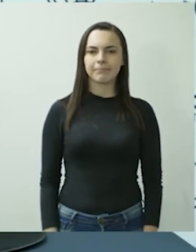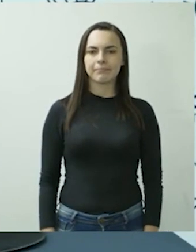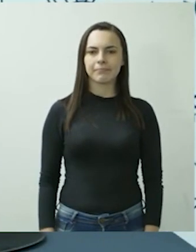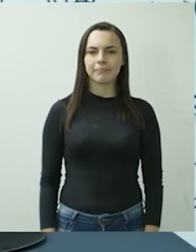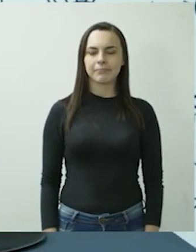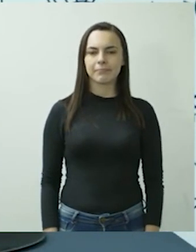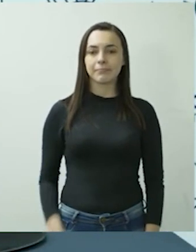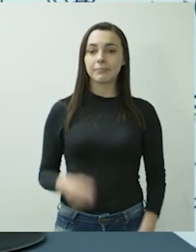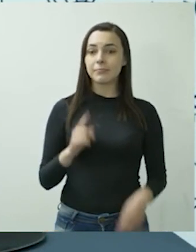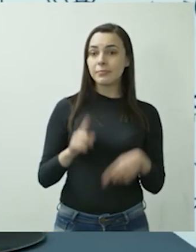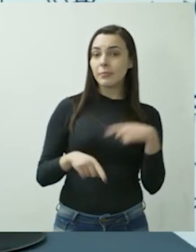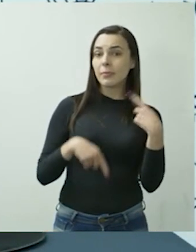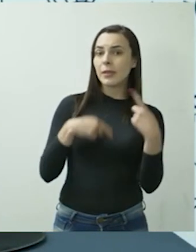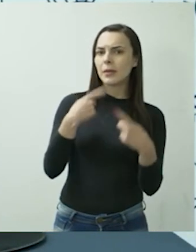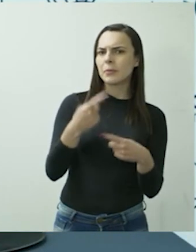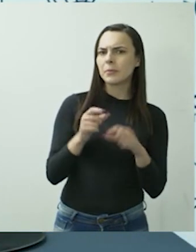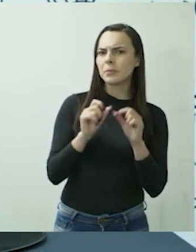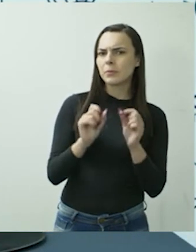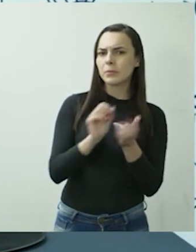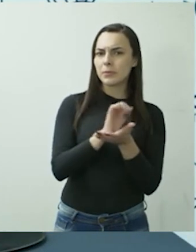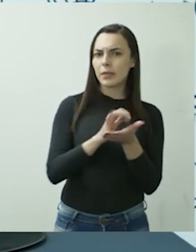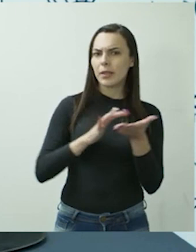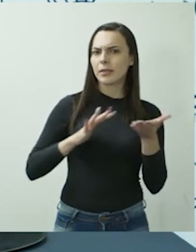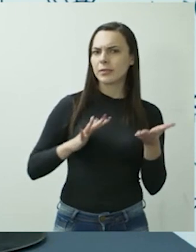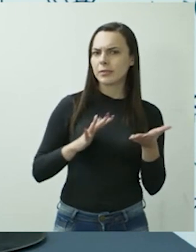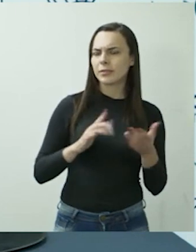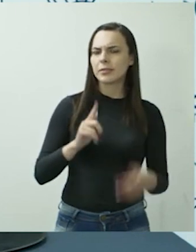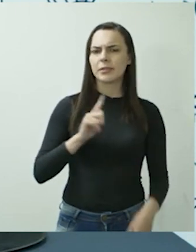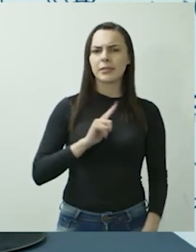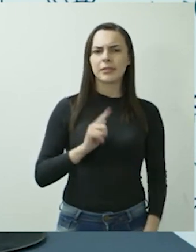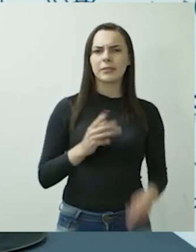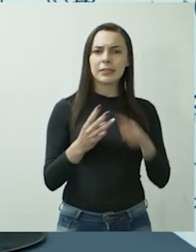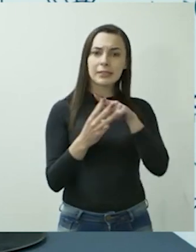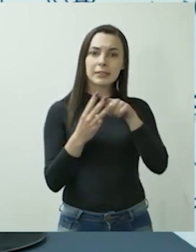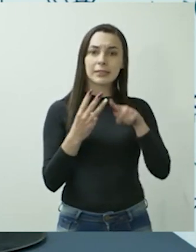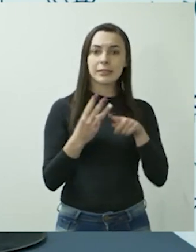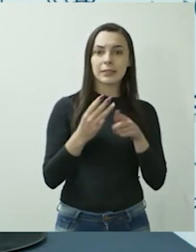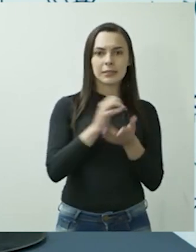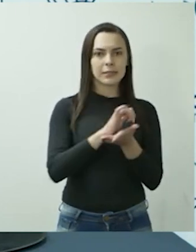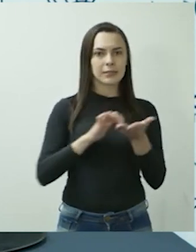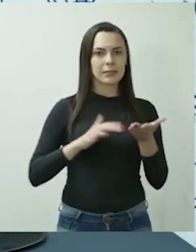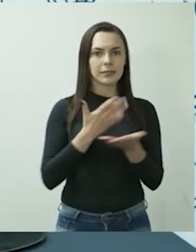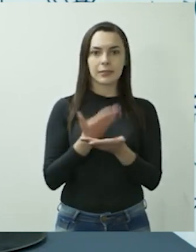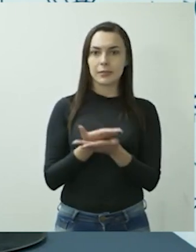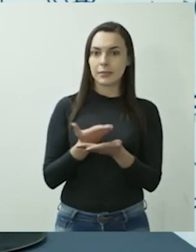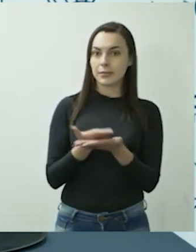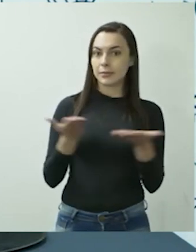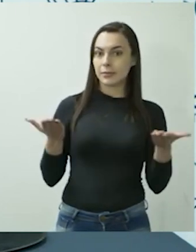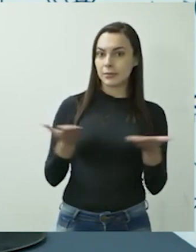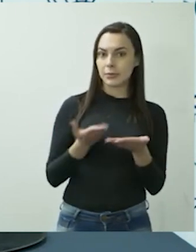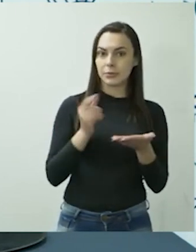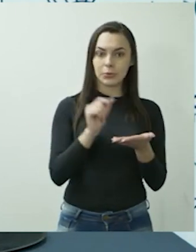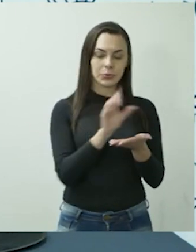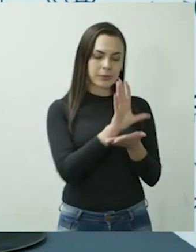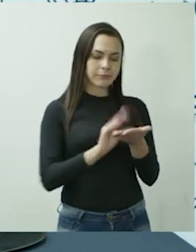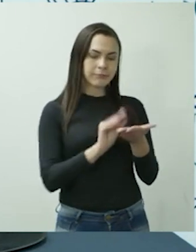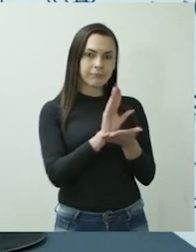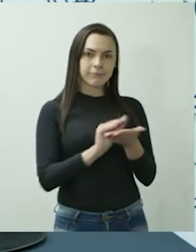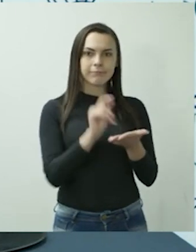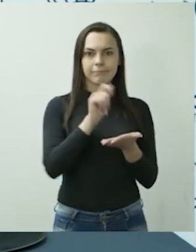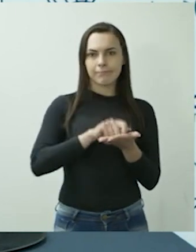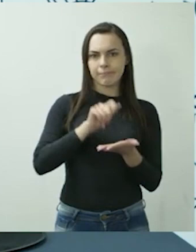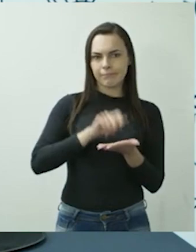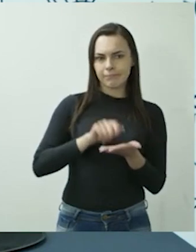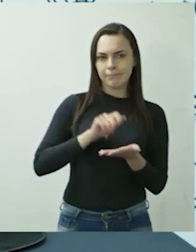Depois nós tivemos também atividades, tivemos 3 atividades durante a nossa aula de registro no caderno ou